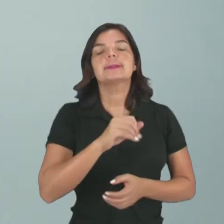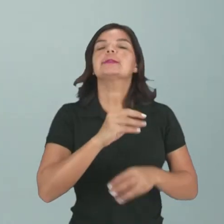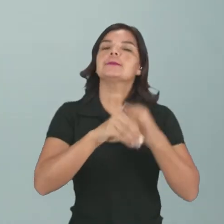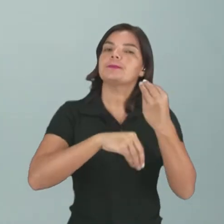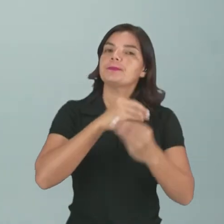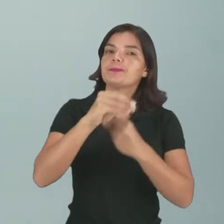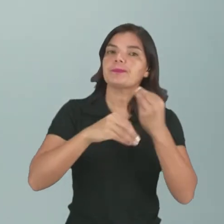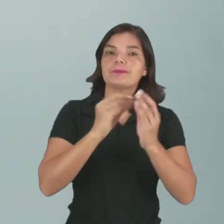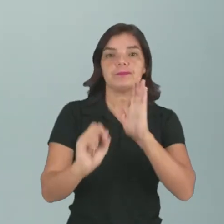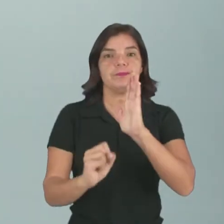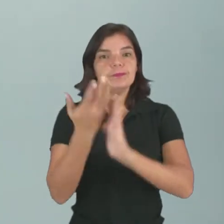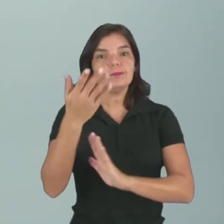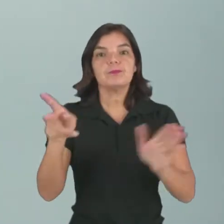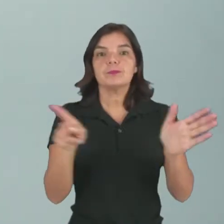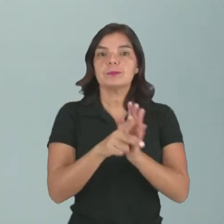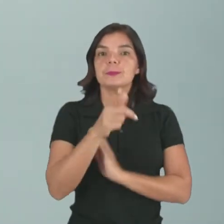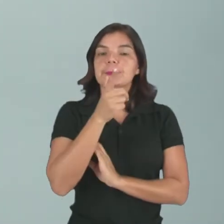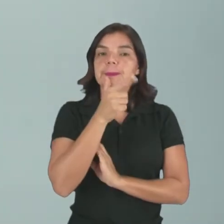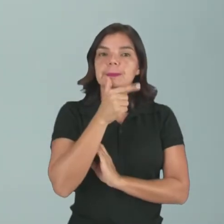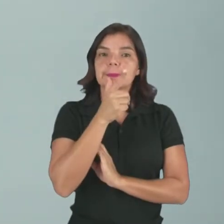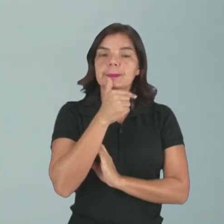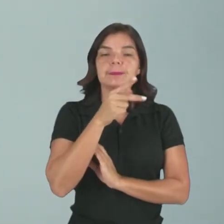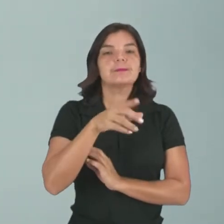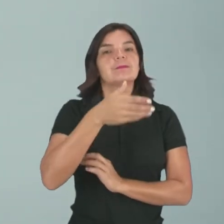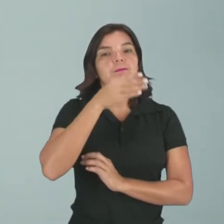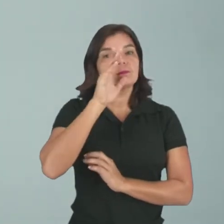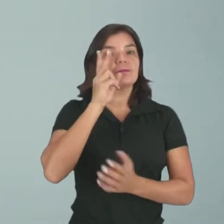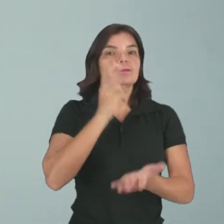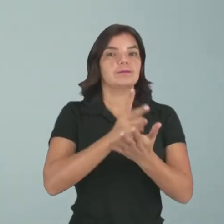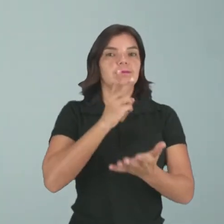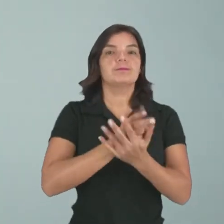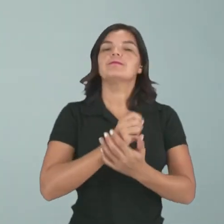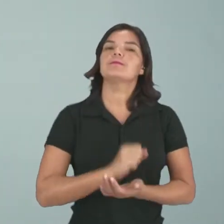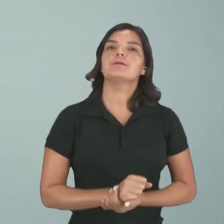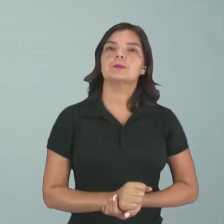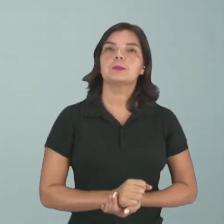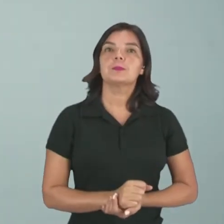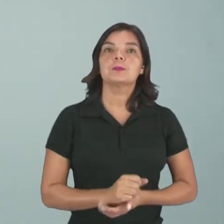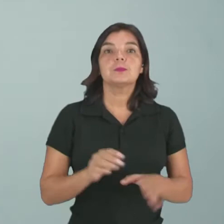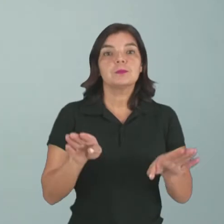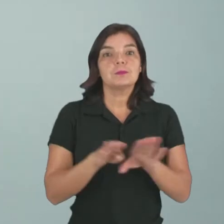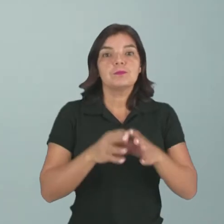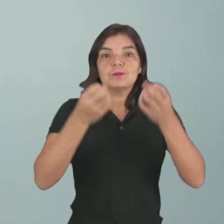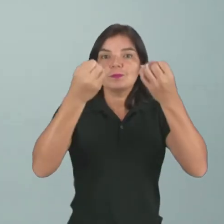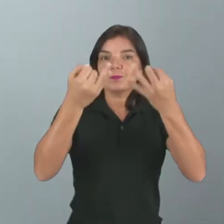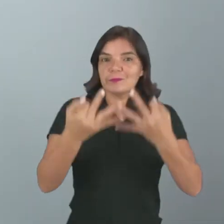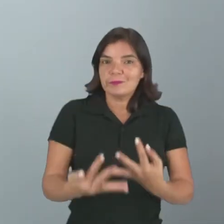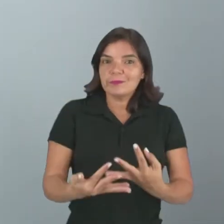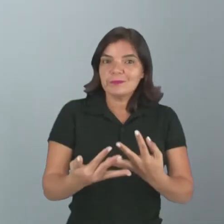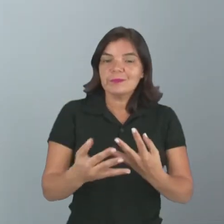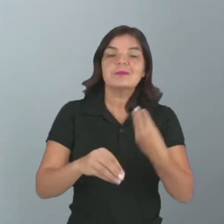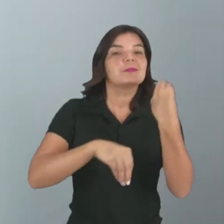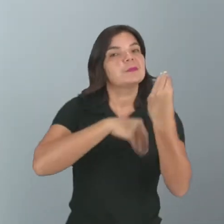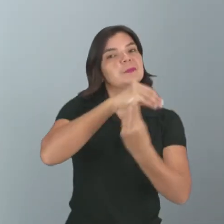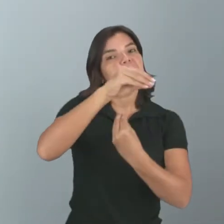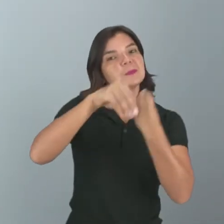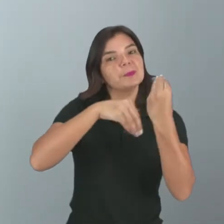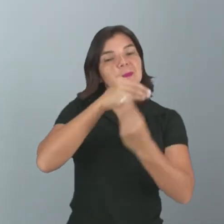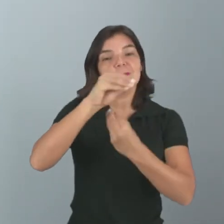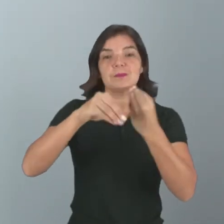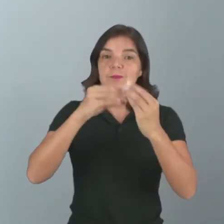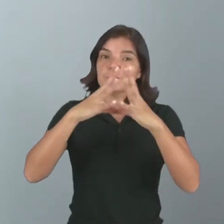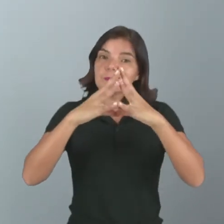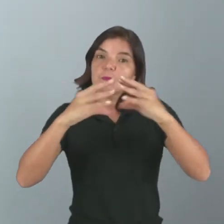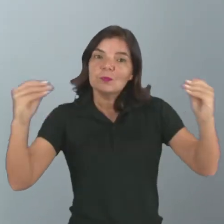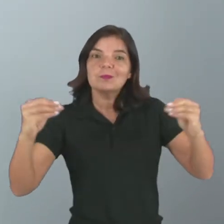mistura homogênea é a própria água que a gente ingere diariamente. E aqui, já falando de misturas heterogêneas, vai ser o contrário